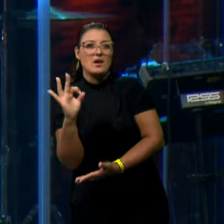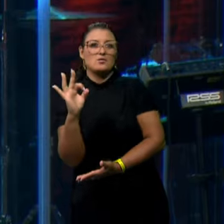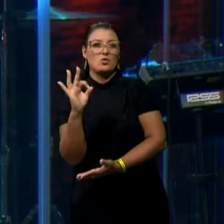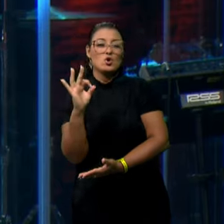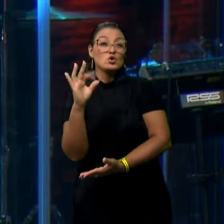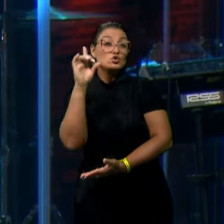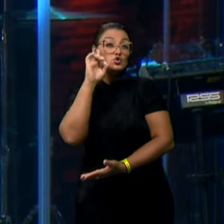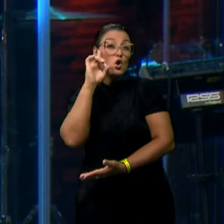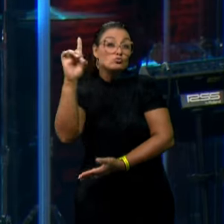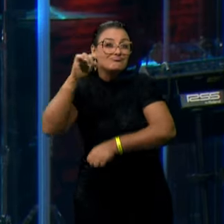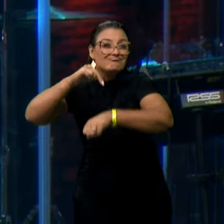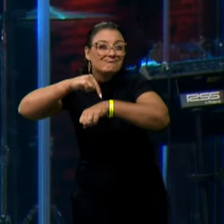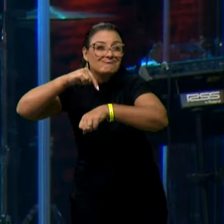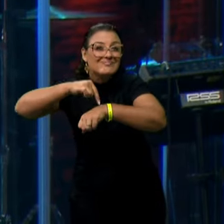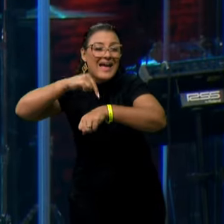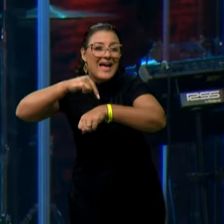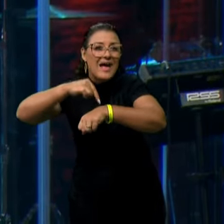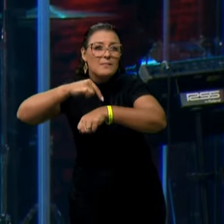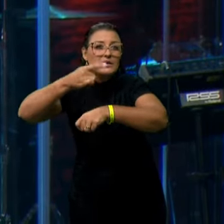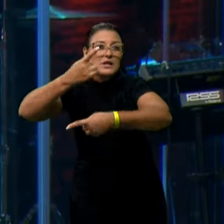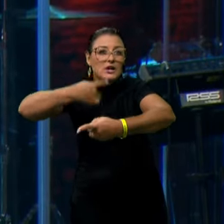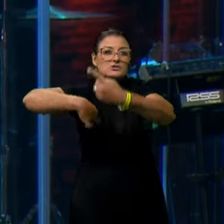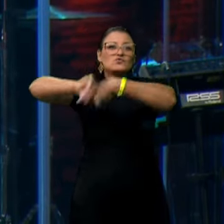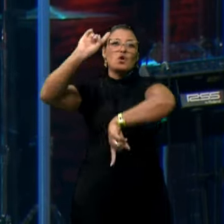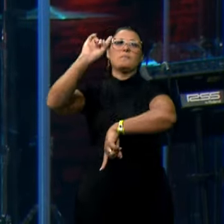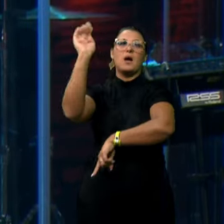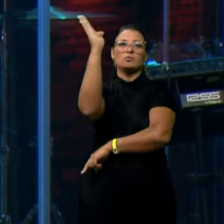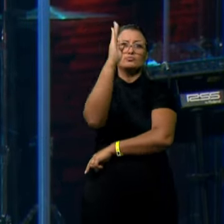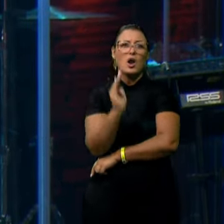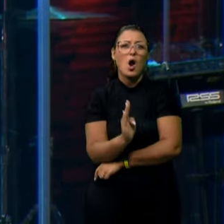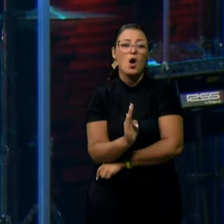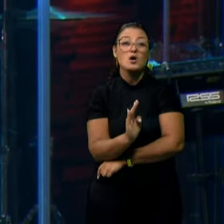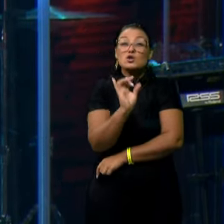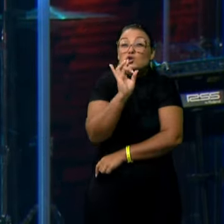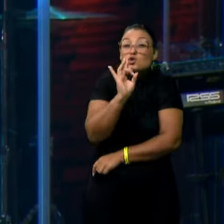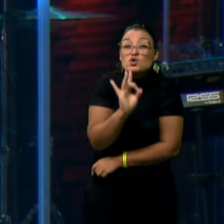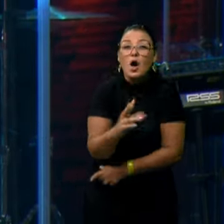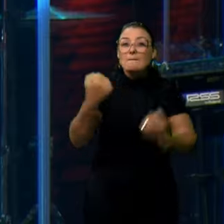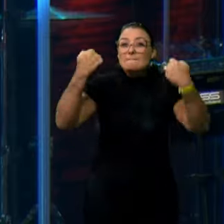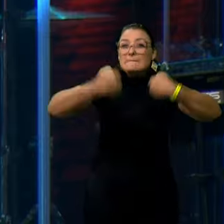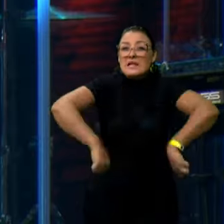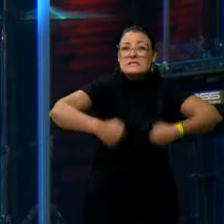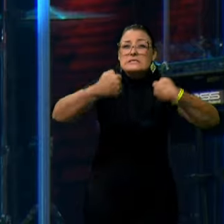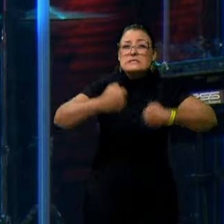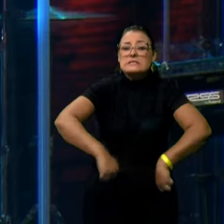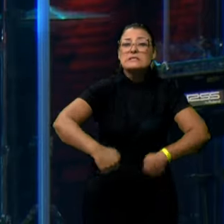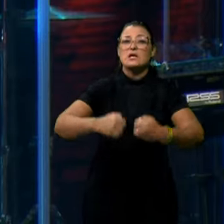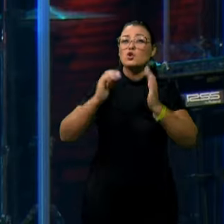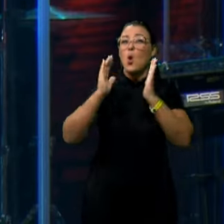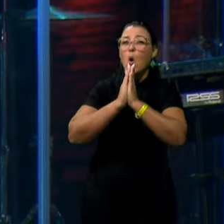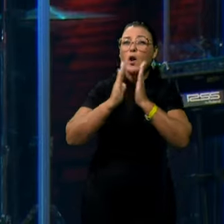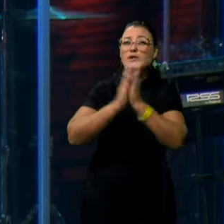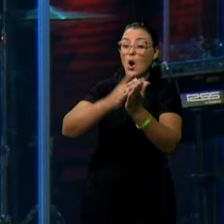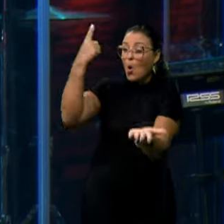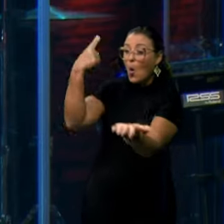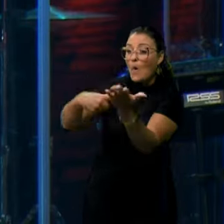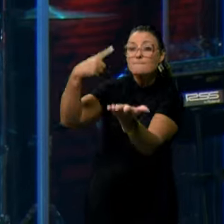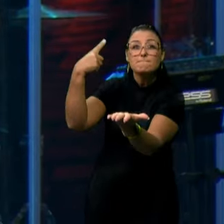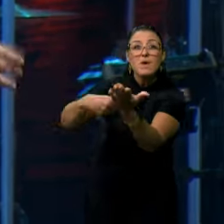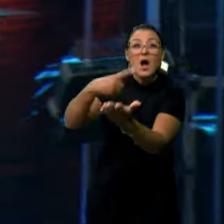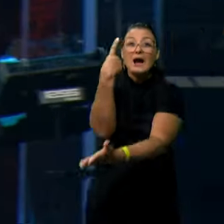do seu tempo para transformar o Brasil preciso pessoas comprometida só